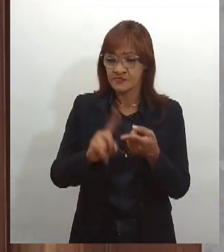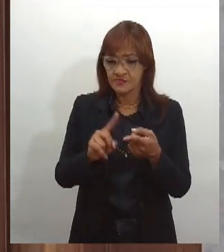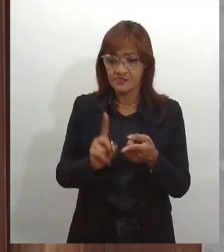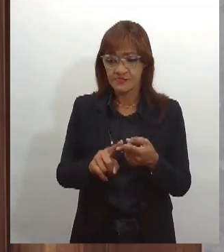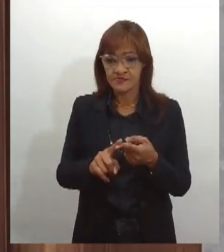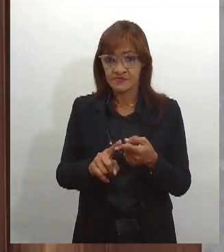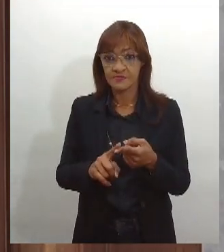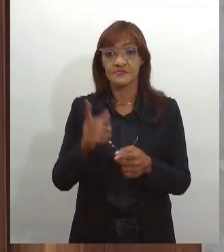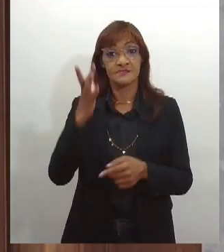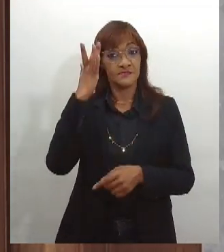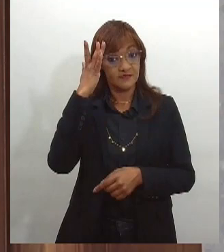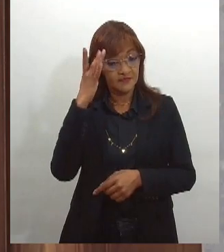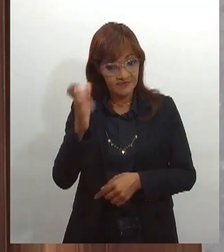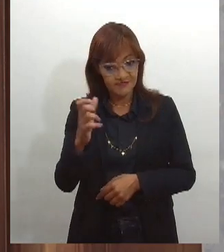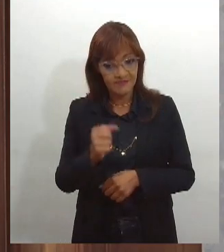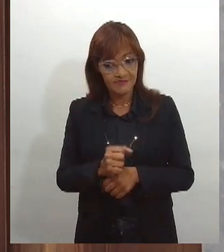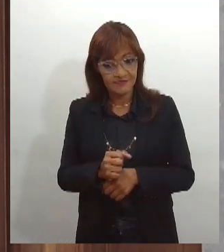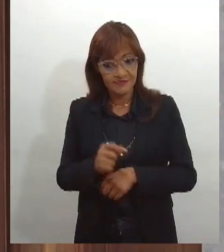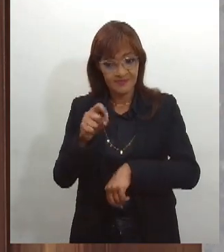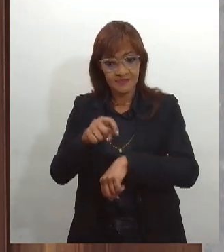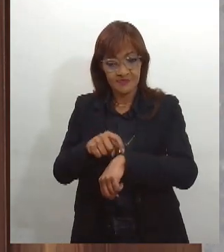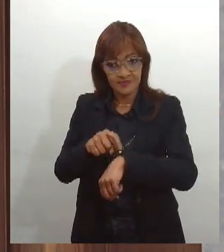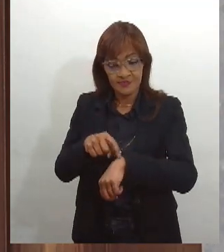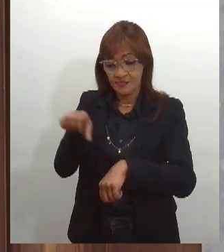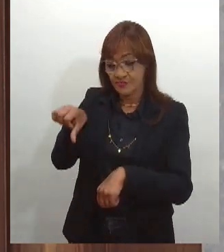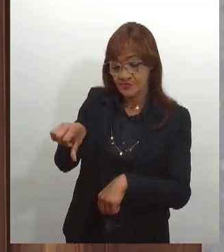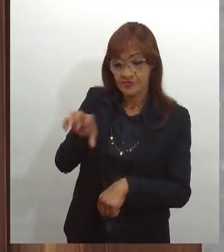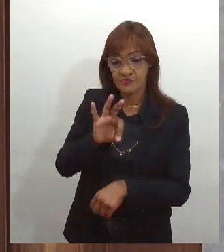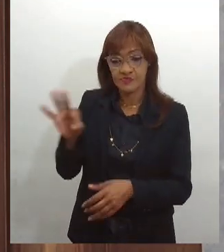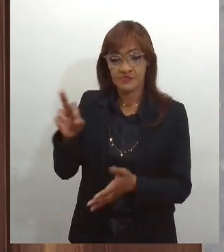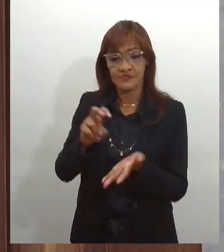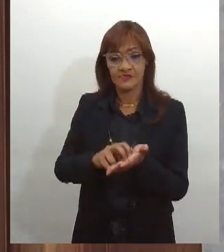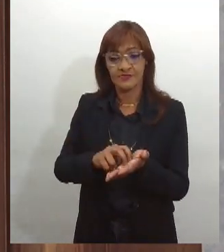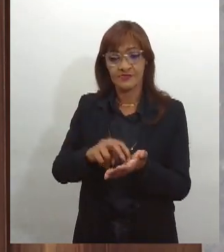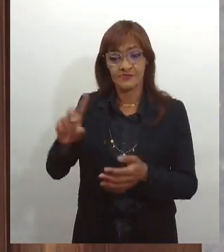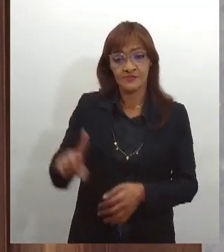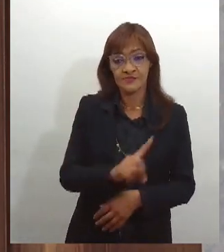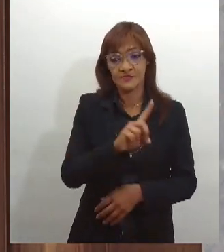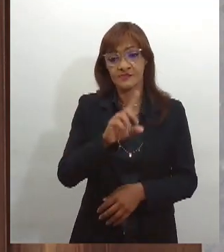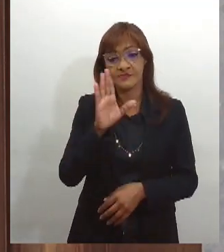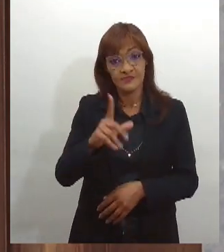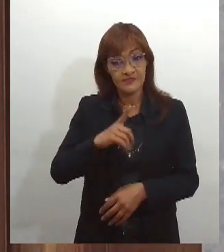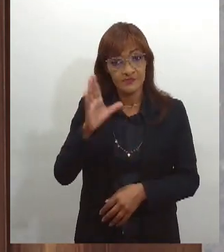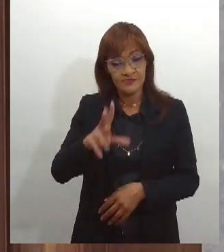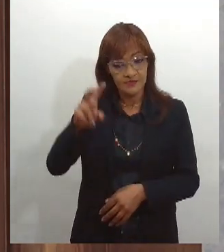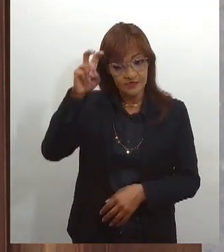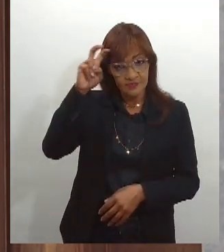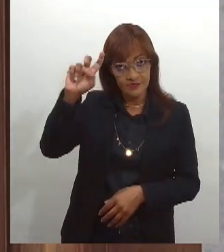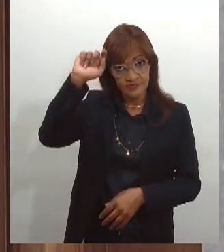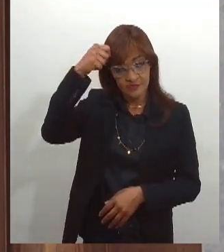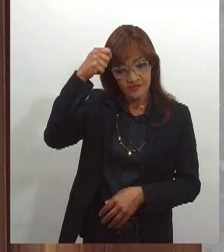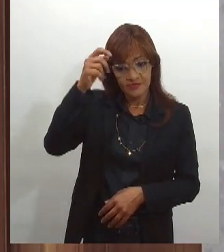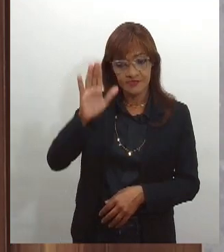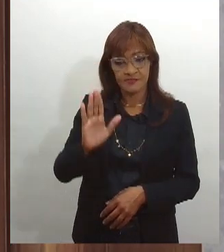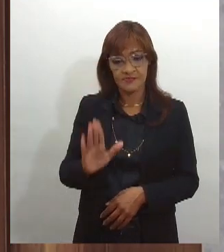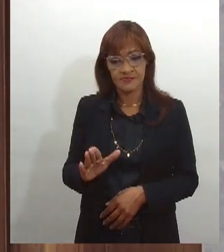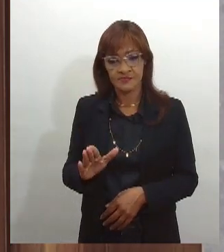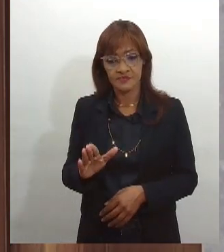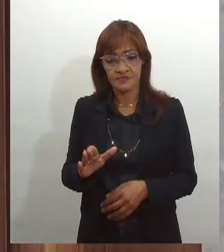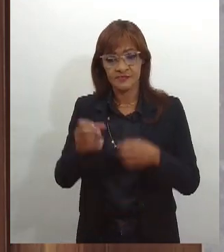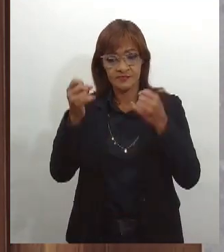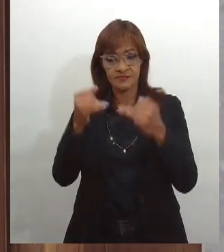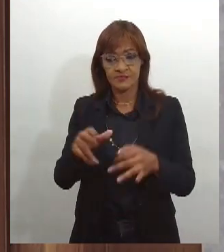também, quinta-feira, às 9 da manhã, teremos o Quintas Negras. Vamos trazer duas educadoras, vamos falar da africanização da